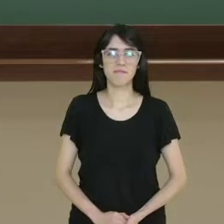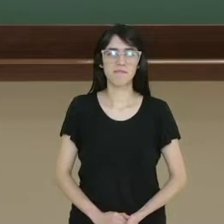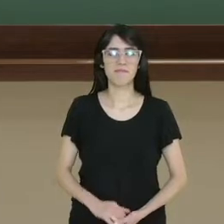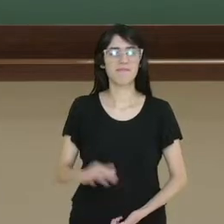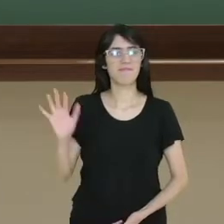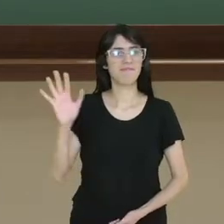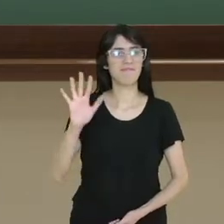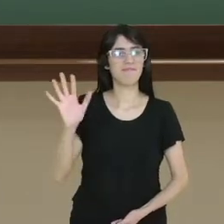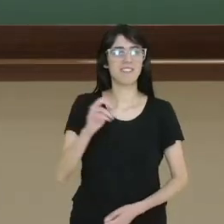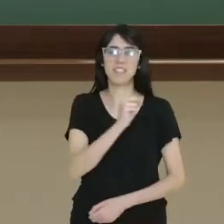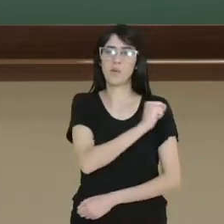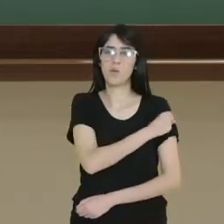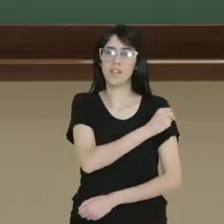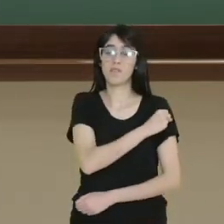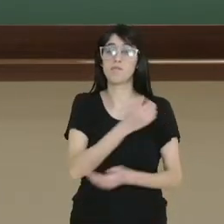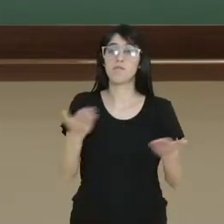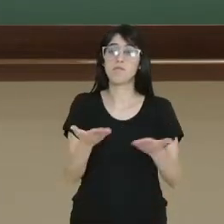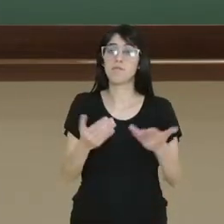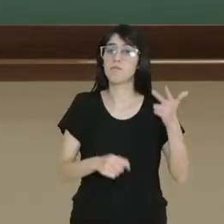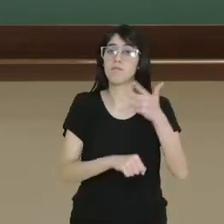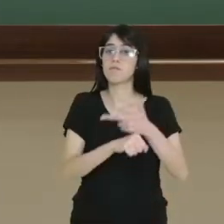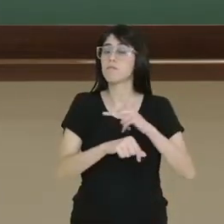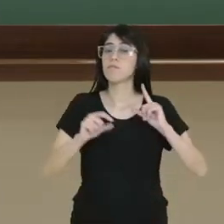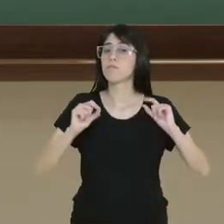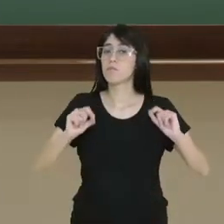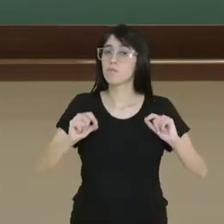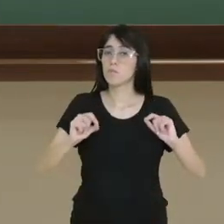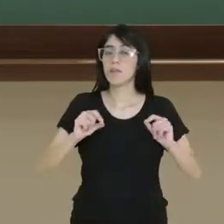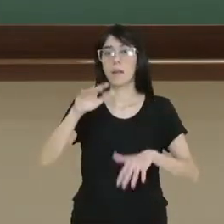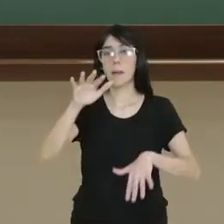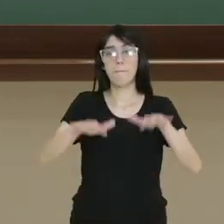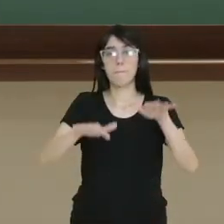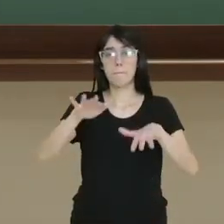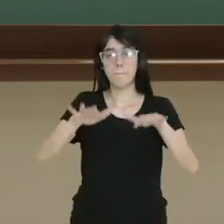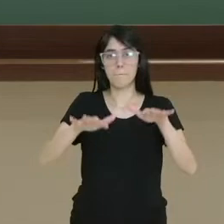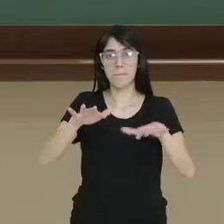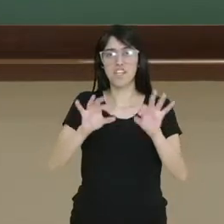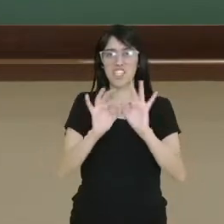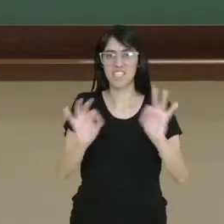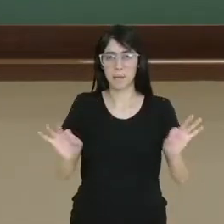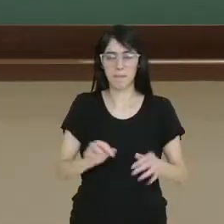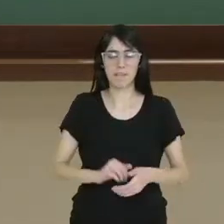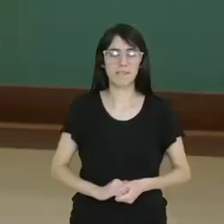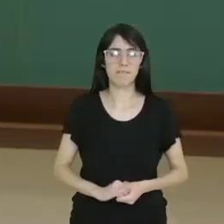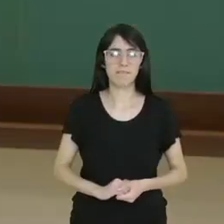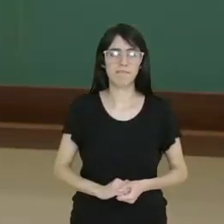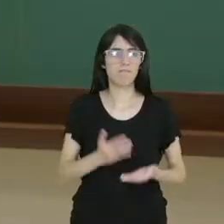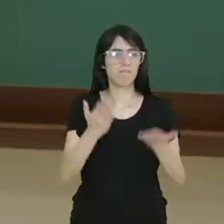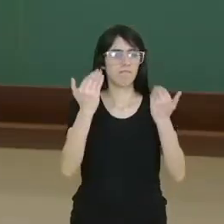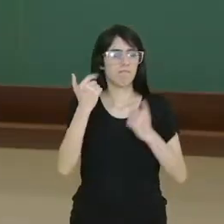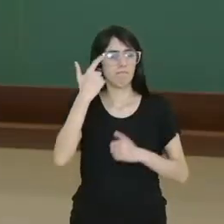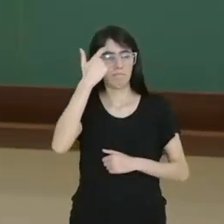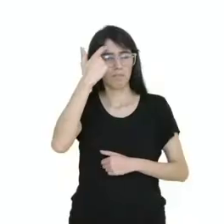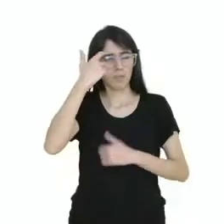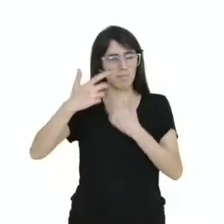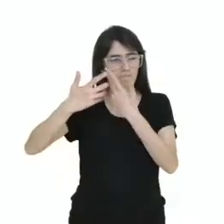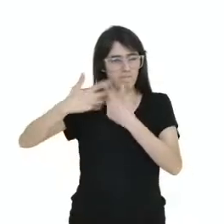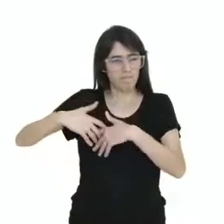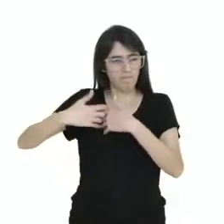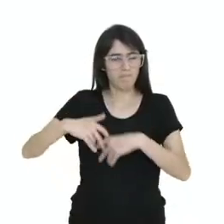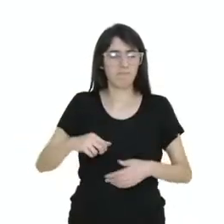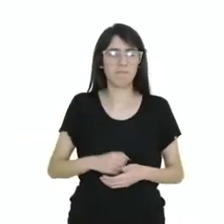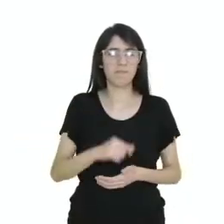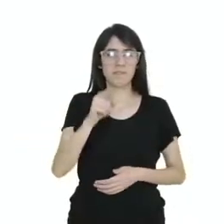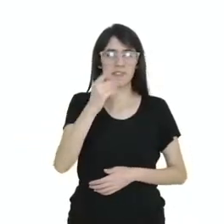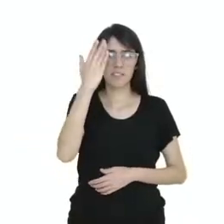Olá, estudantes do oitavo ano. Nesse vídeo, nós vamos falar sobre média aritmética simples. Vamos pensar um pouquinho. Você